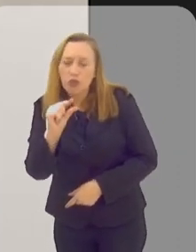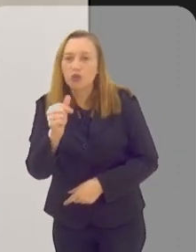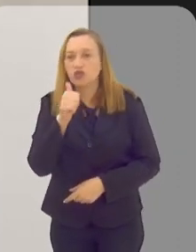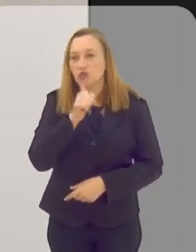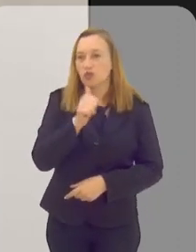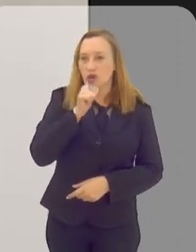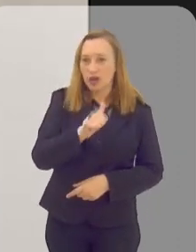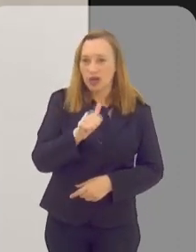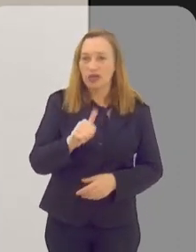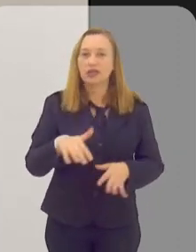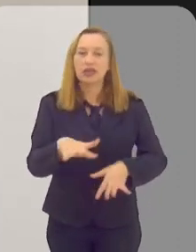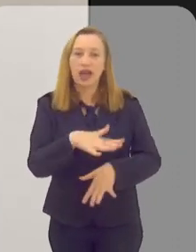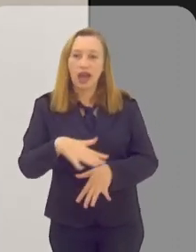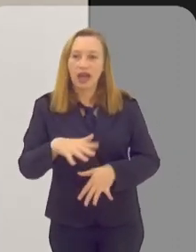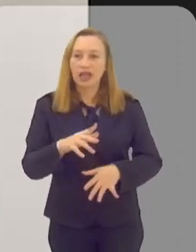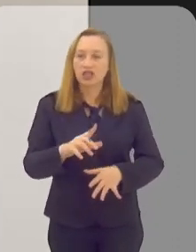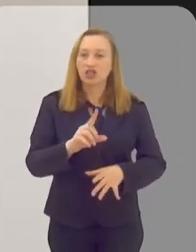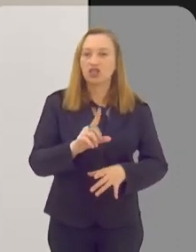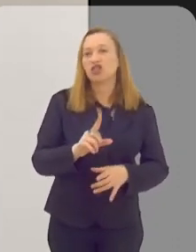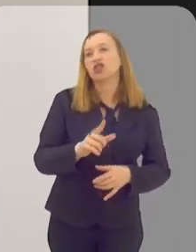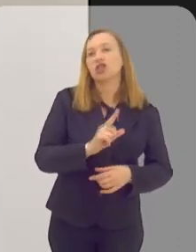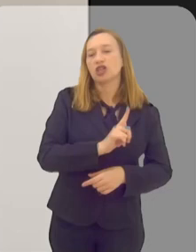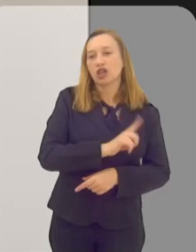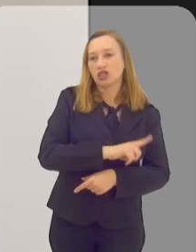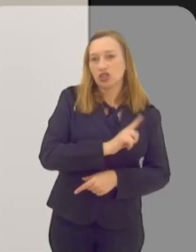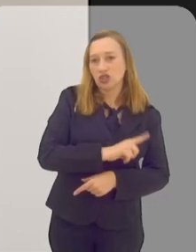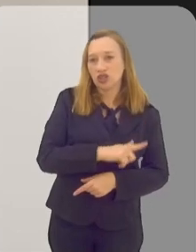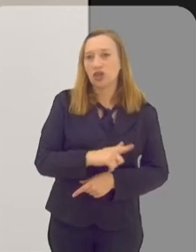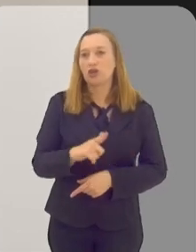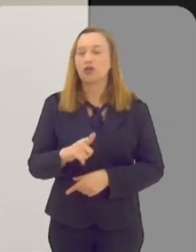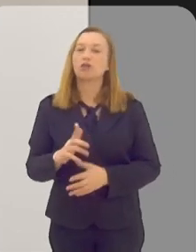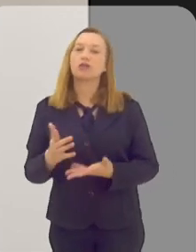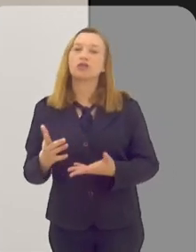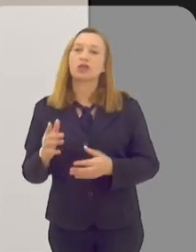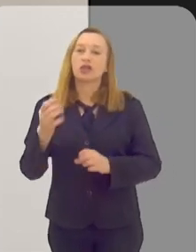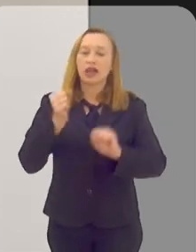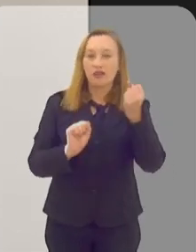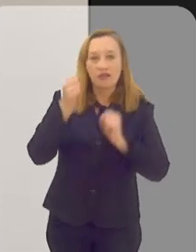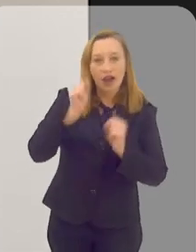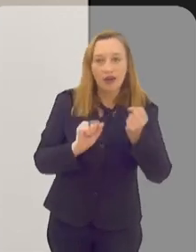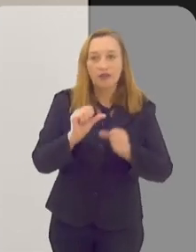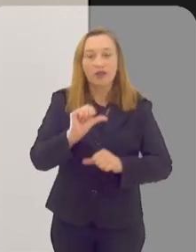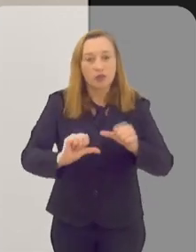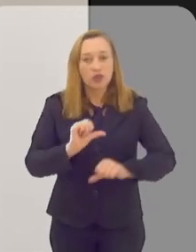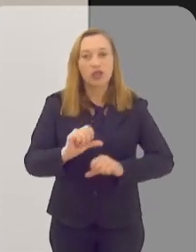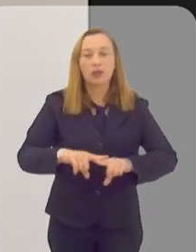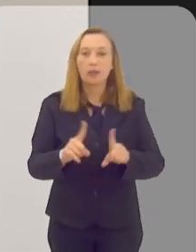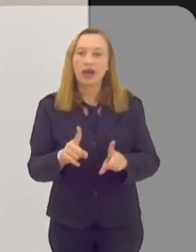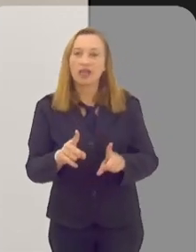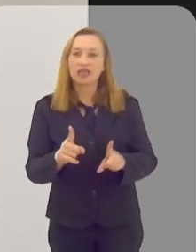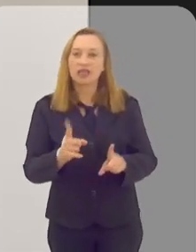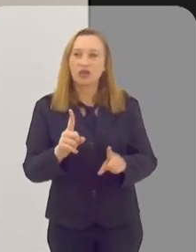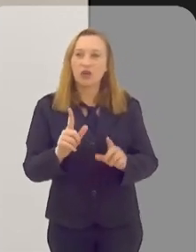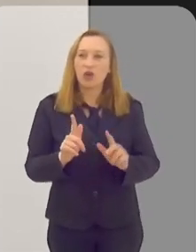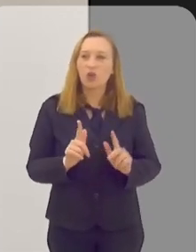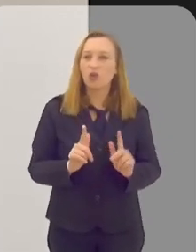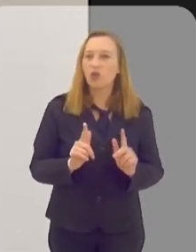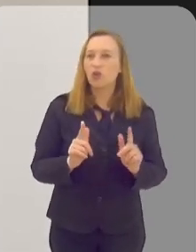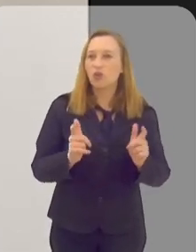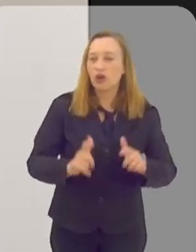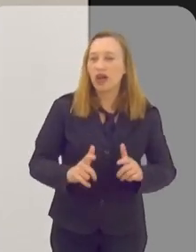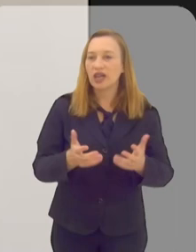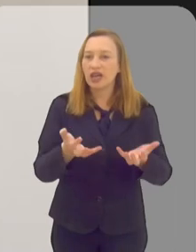né, das mulheres, tanto no cargo de direção como no chão de fábrica. Vem mudando, mas assim, o ritmo não é o